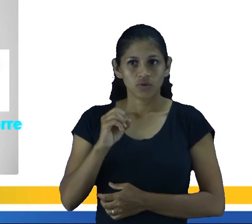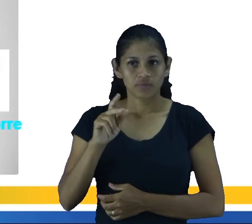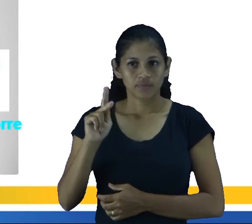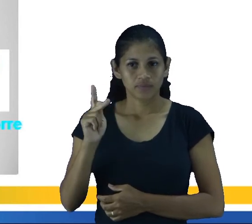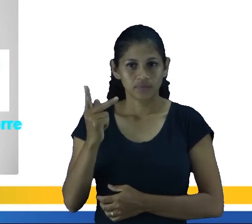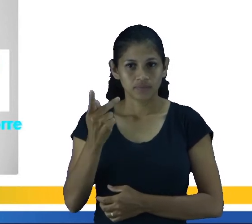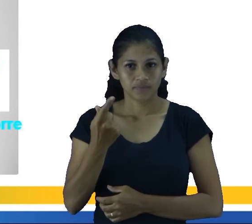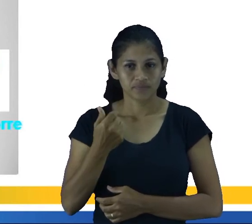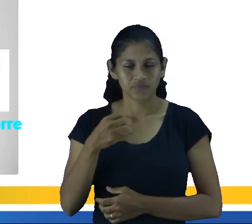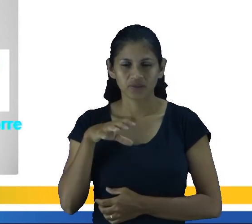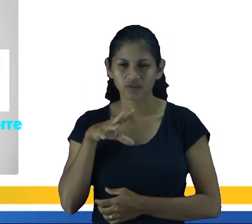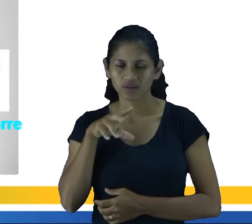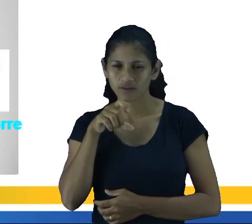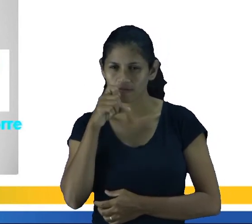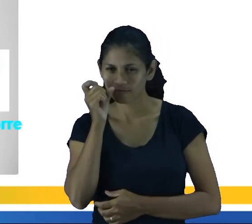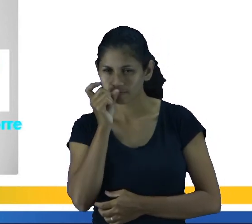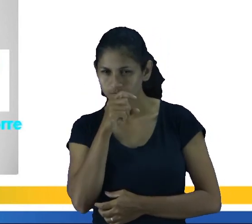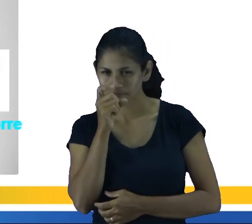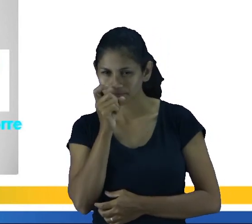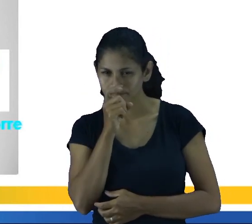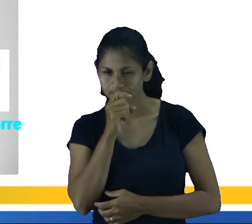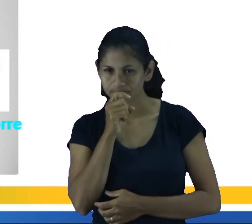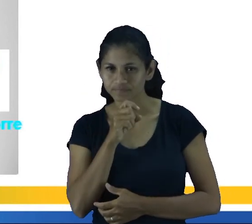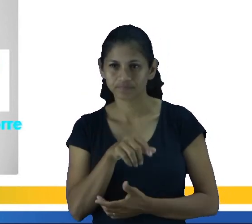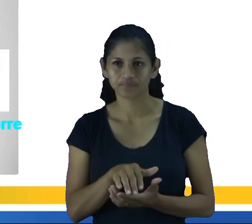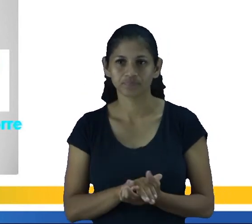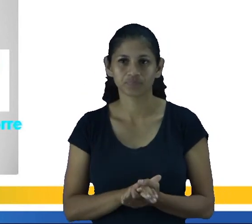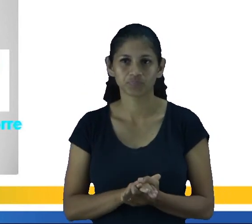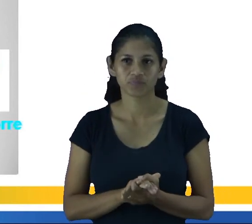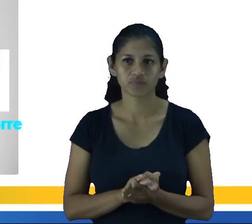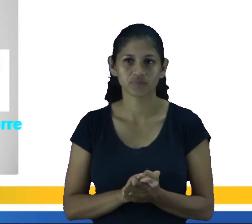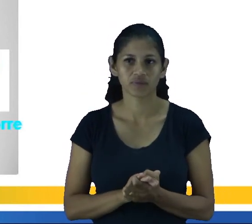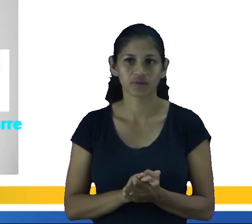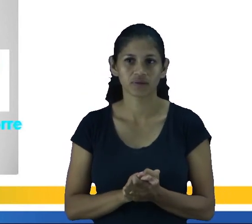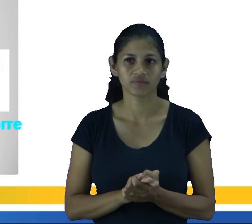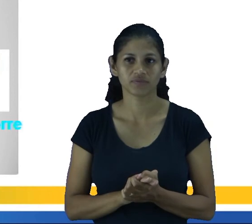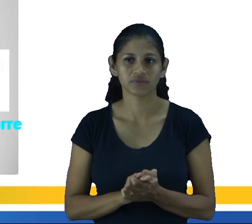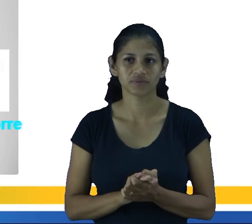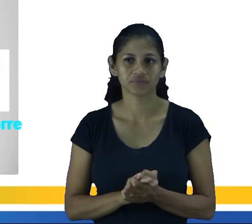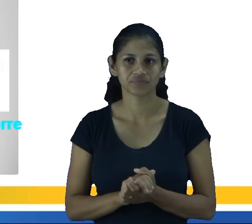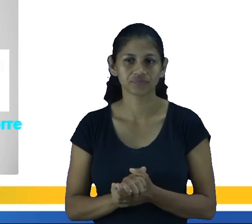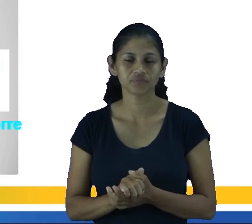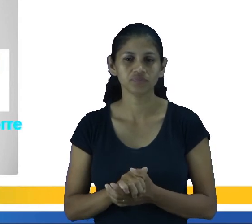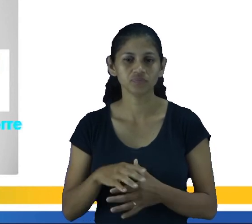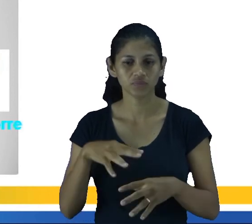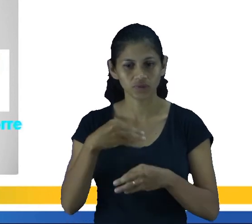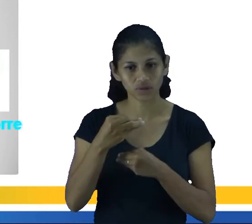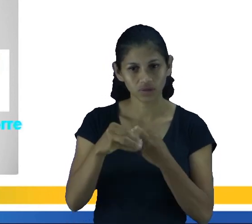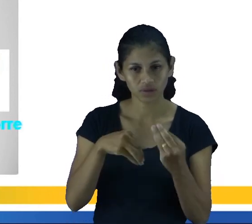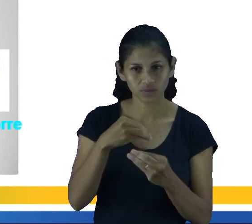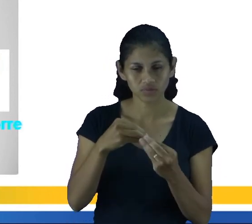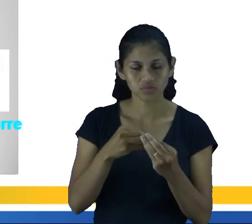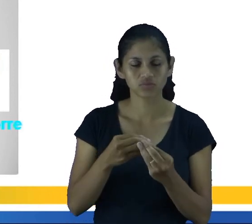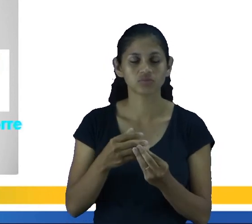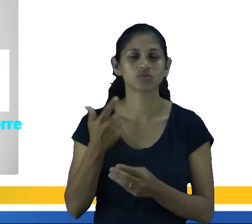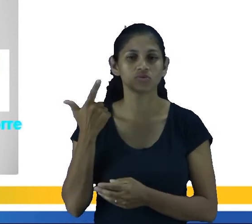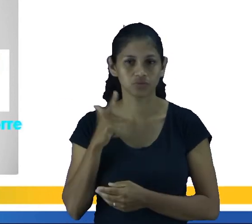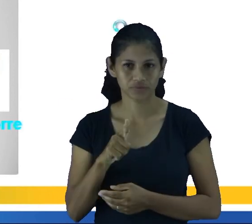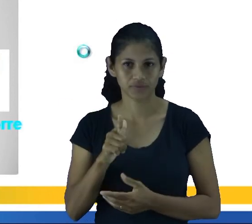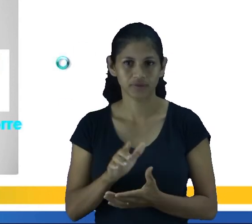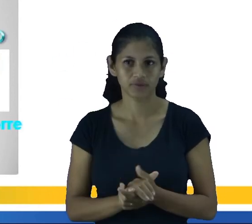eletrólito mais fraco que o hidróxido de sódio, que é da família 1A. Então, essa reação, ela vai